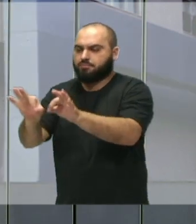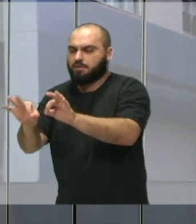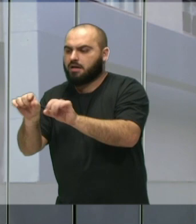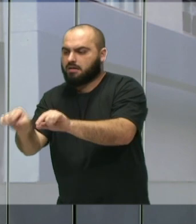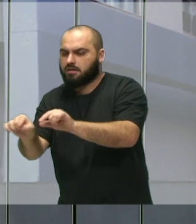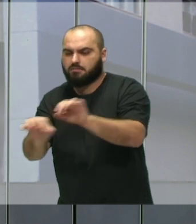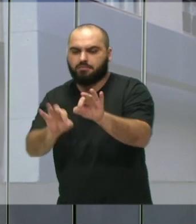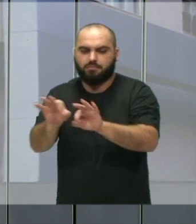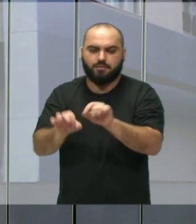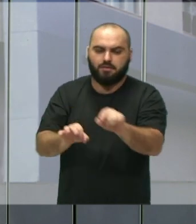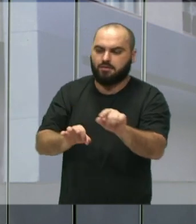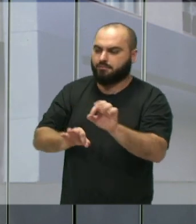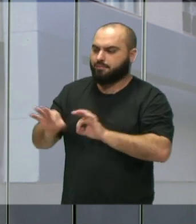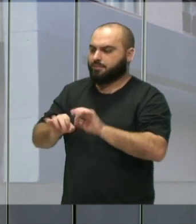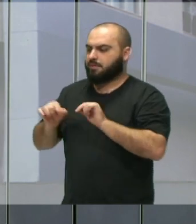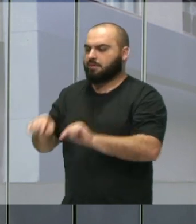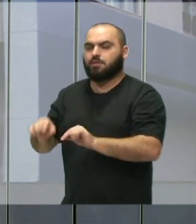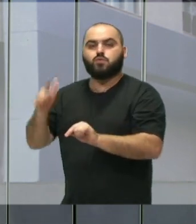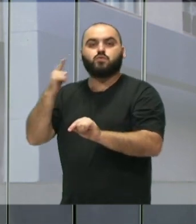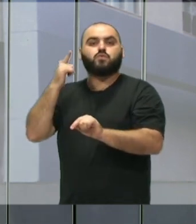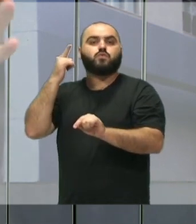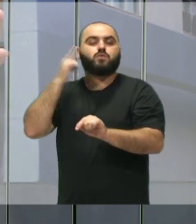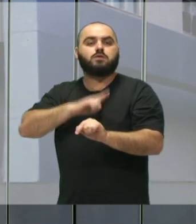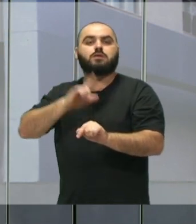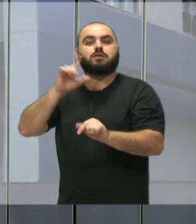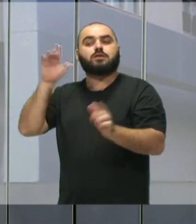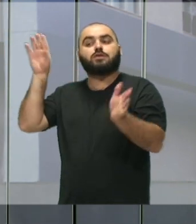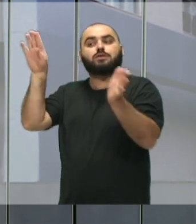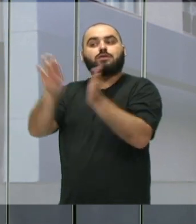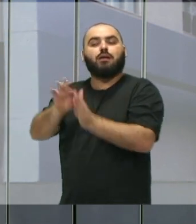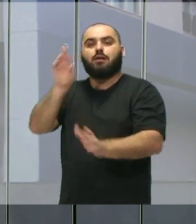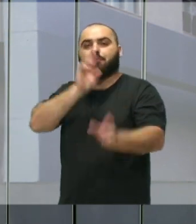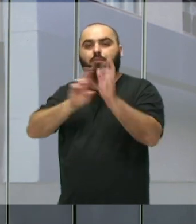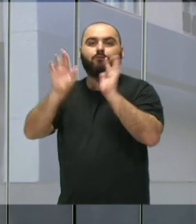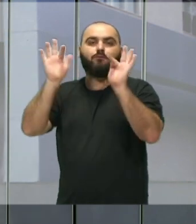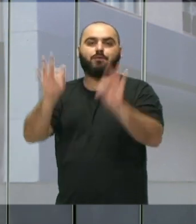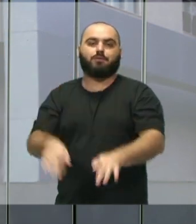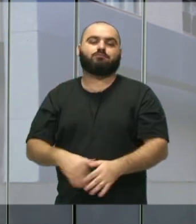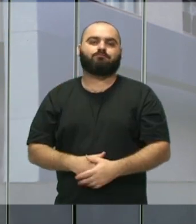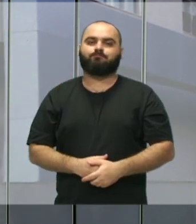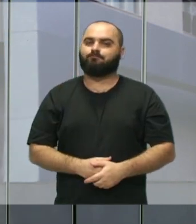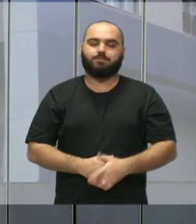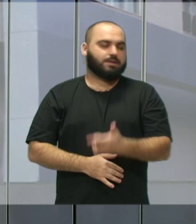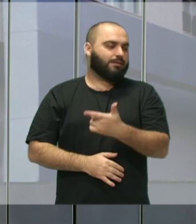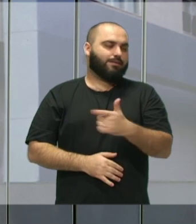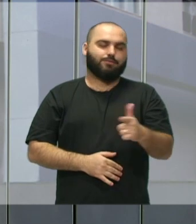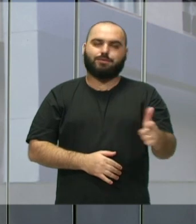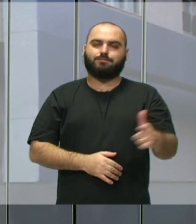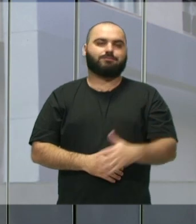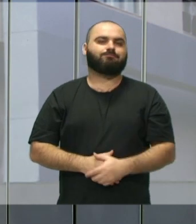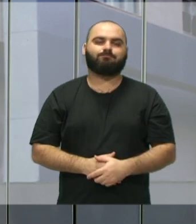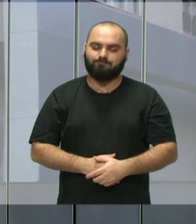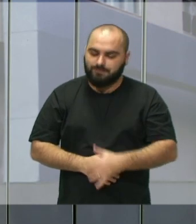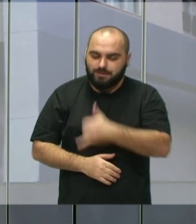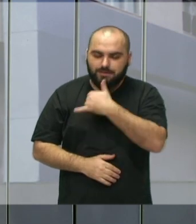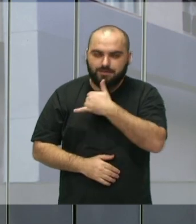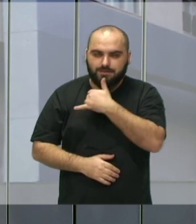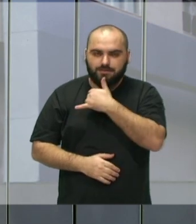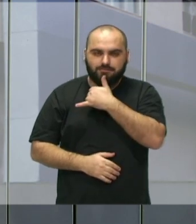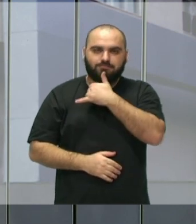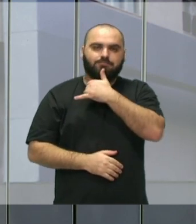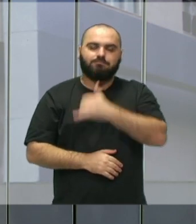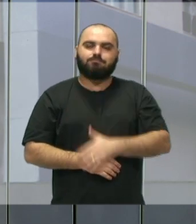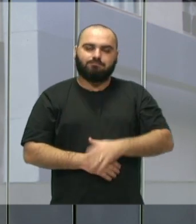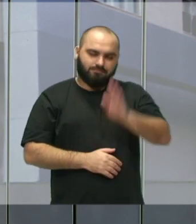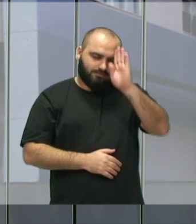lá, para que a gente pudesse chegar num denominador comum. Isso foi muito lamentável, principalmente